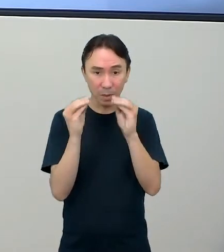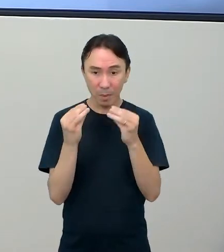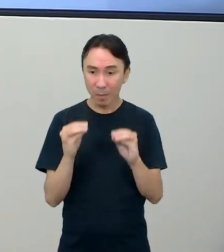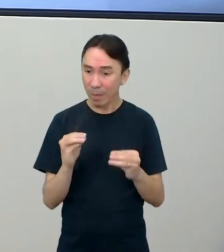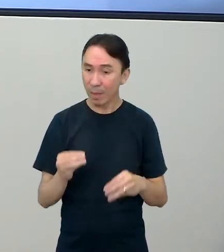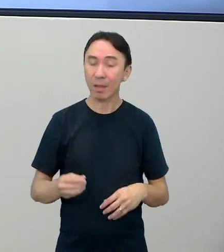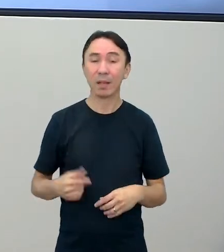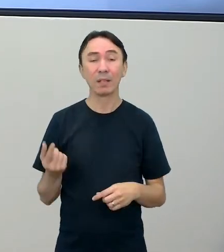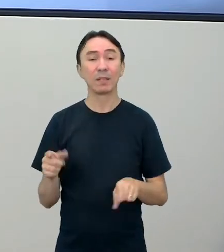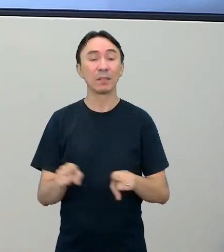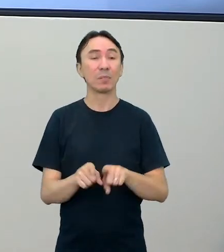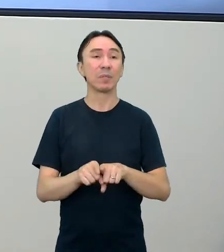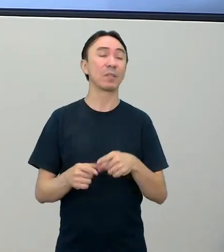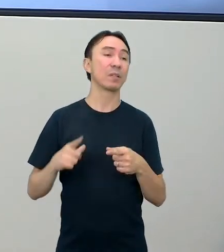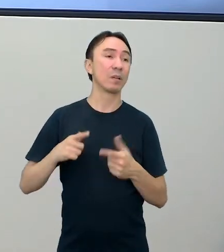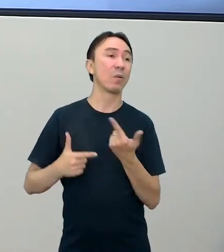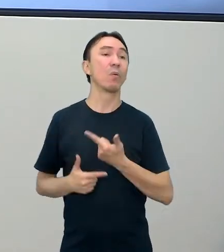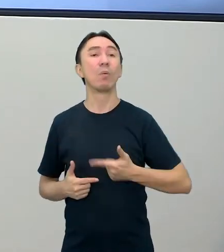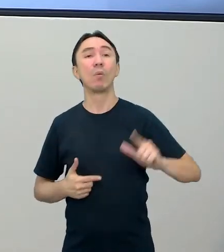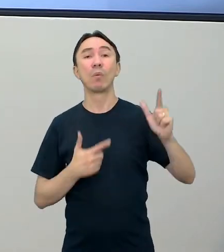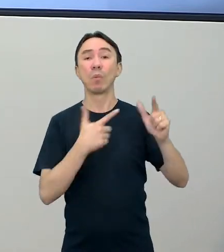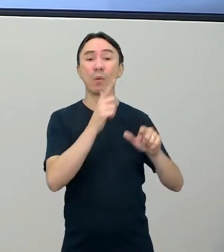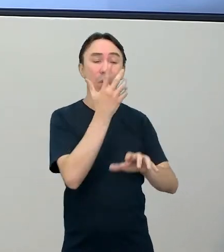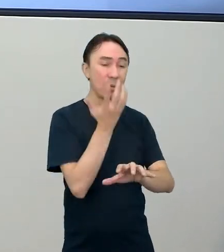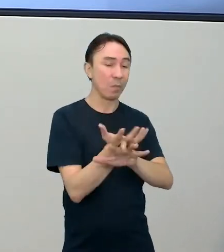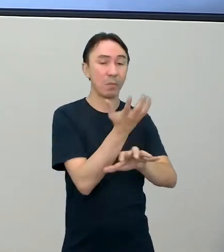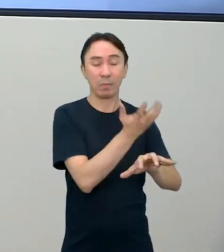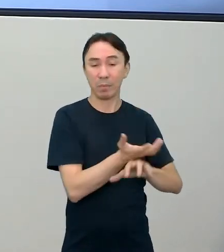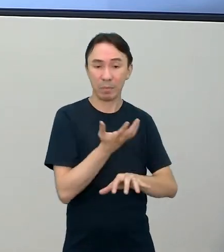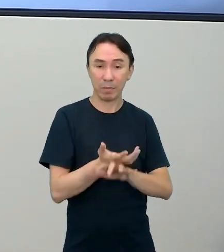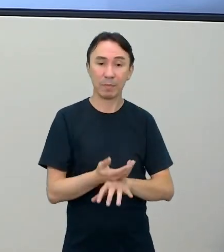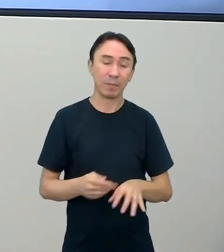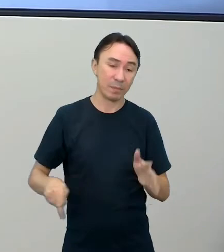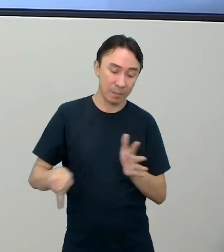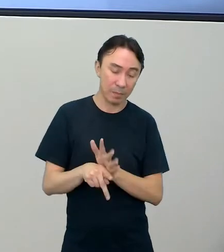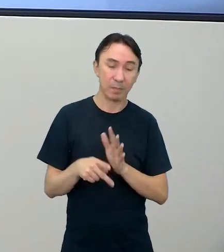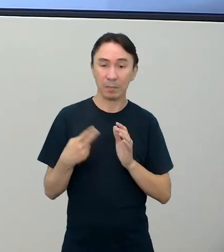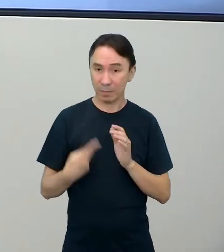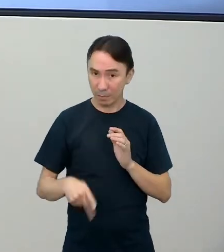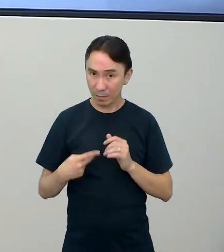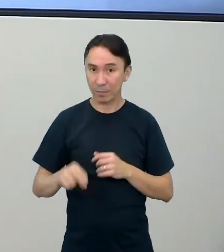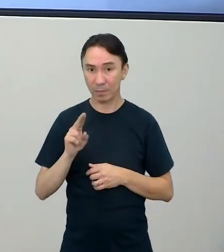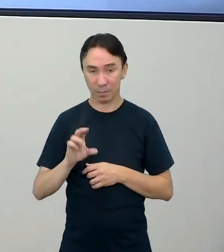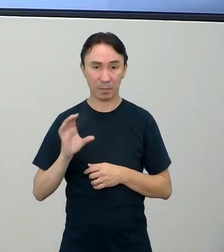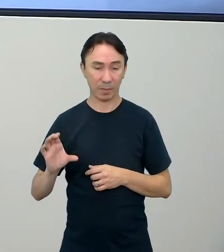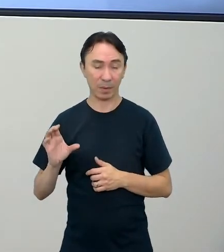com outras disciplinas também dessa unidade curricular. Vamos lá?